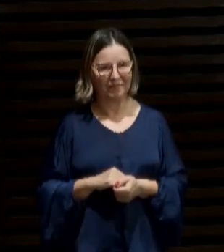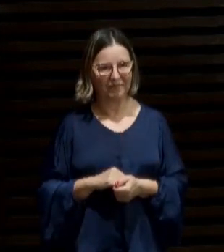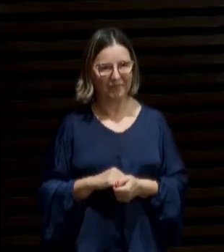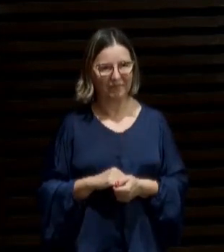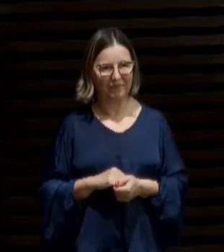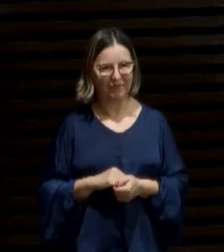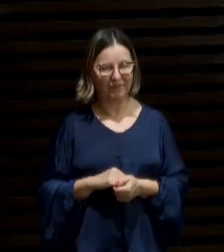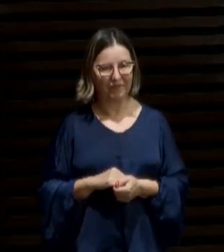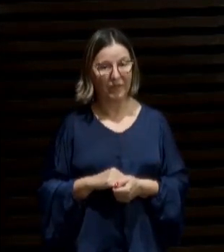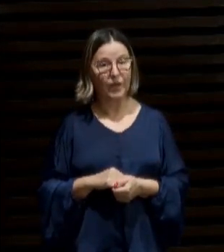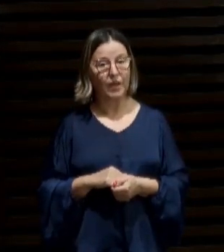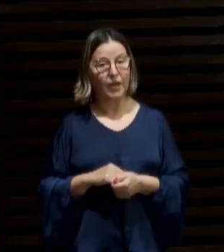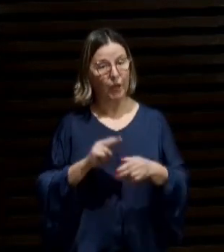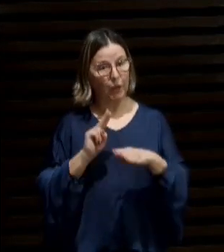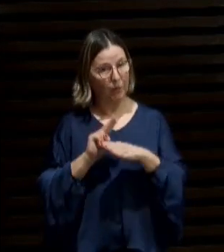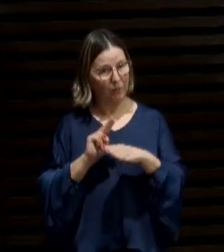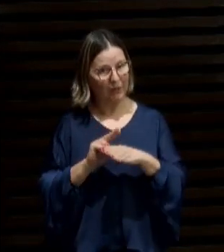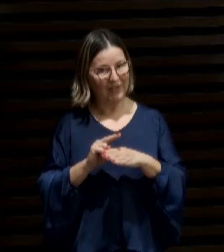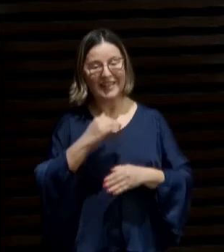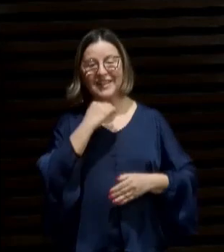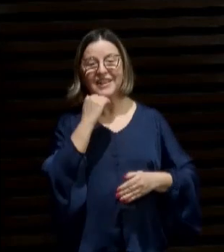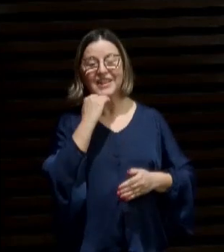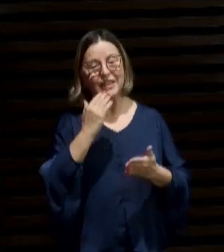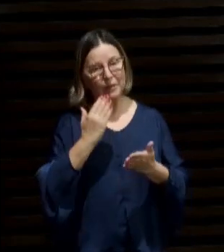E protegi-os, e nenhum deles se perdeu,